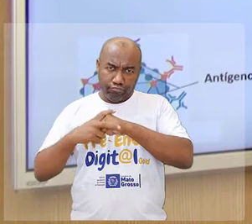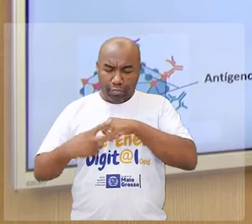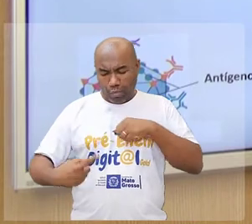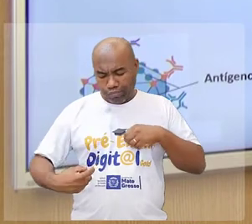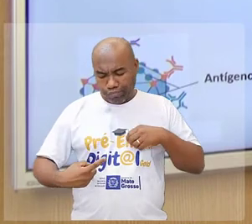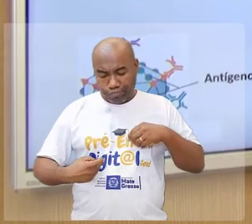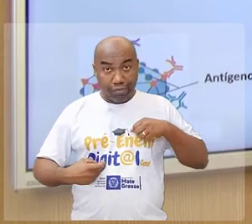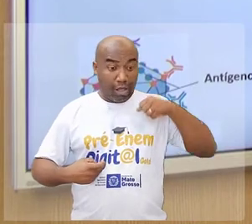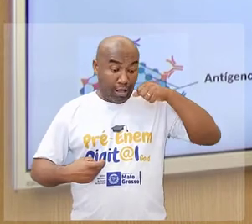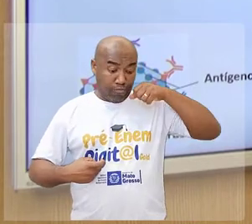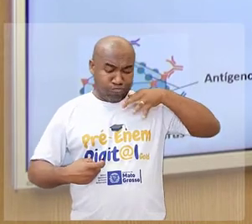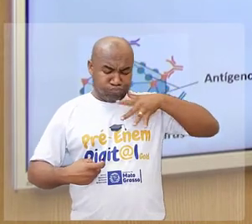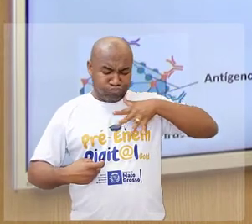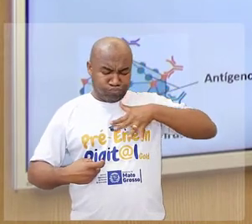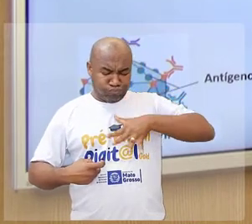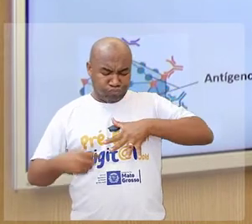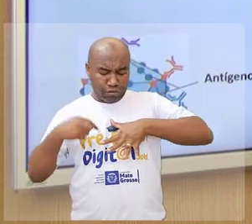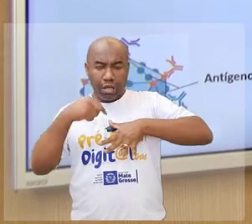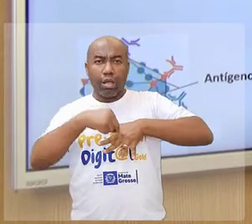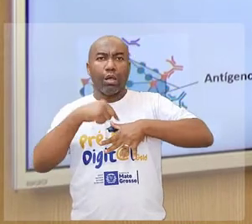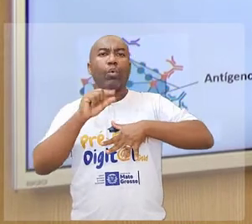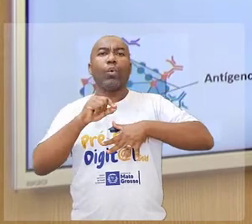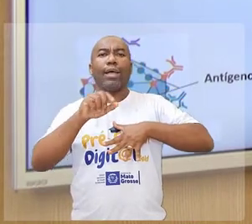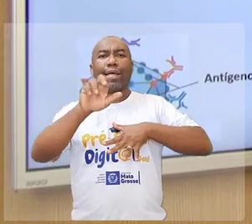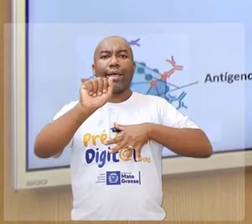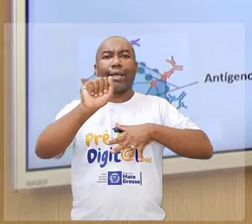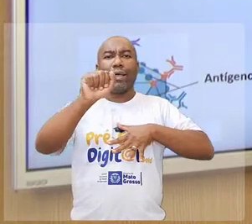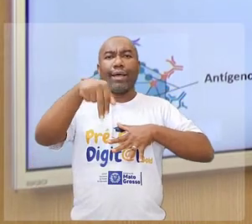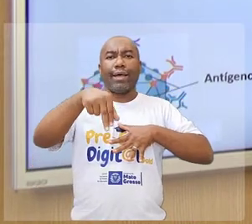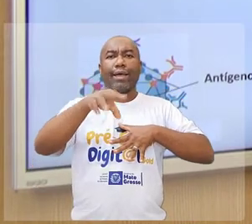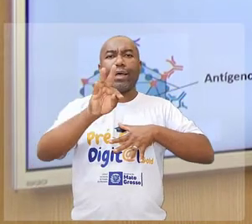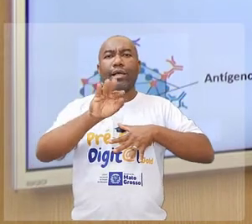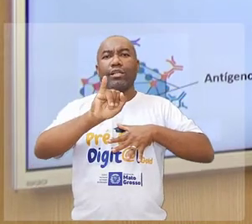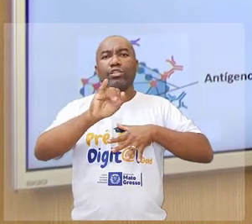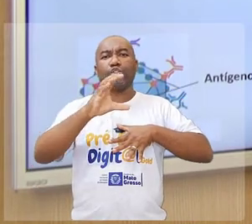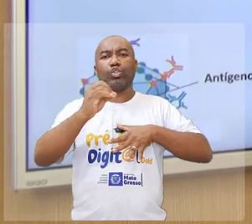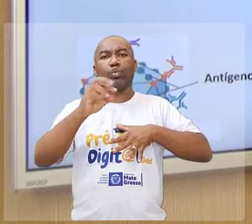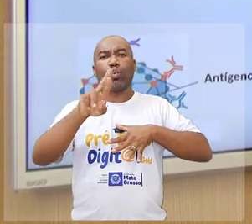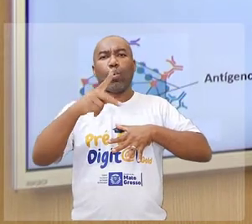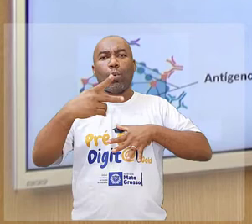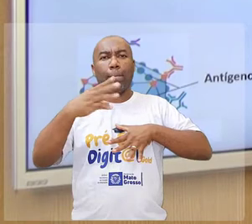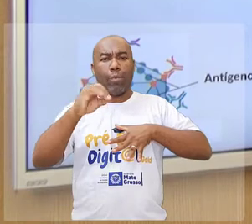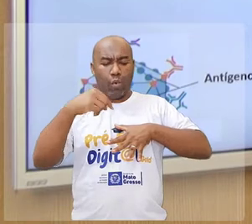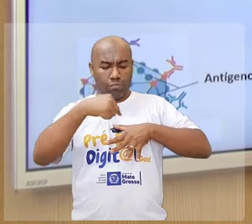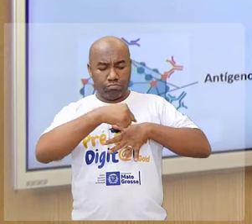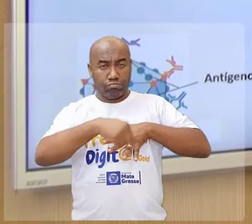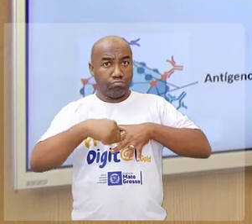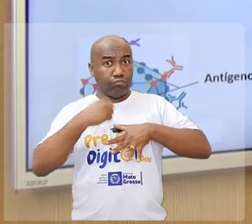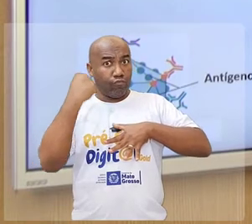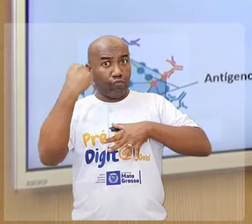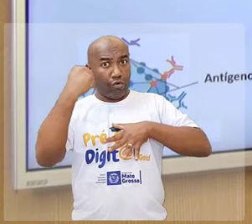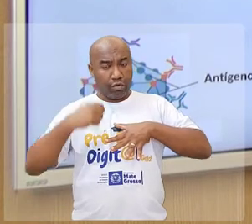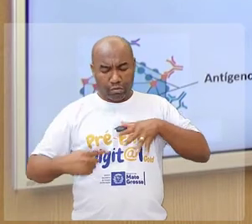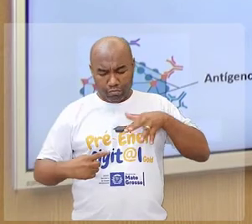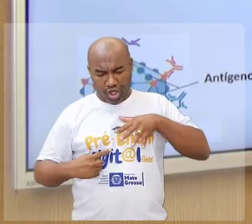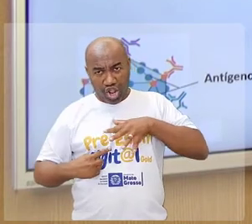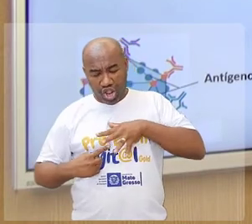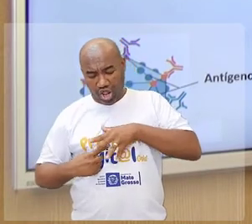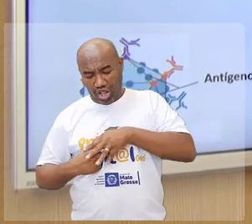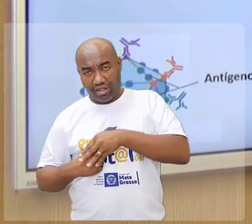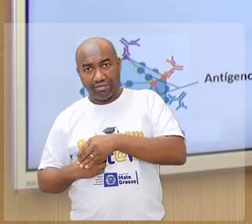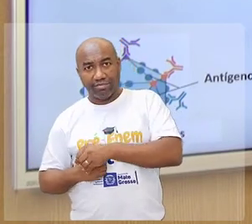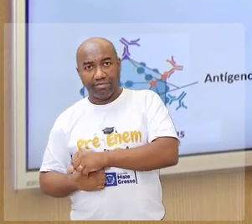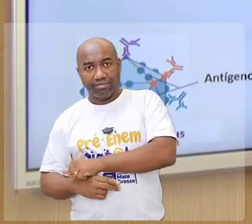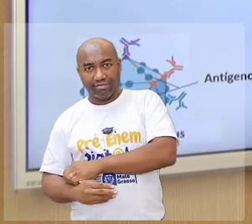determinados agentes causadores de doença. O nome que nós damos a esses